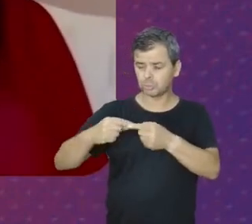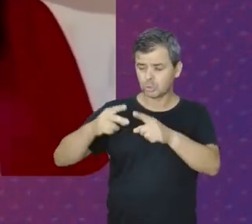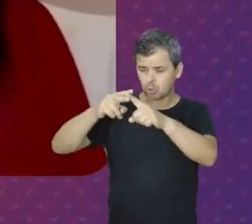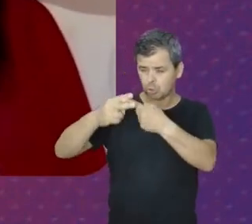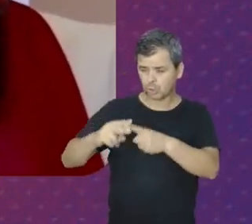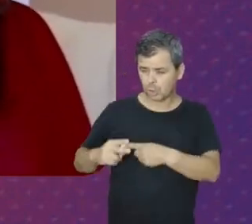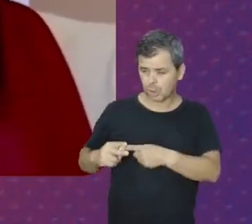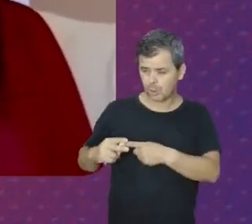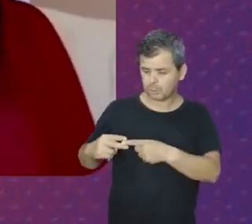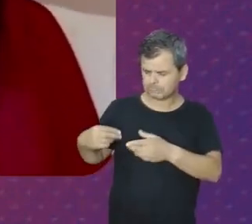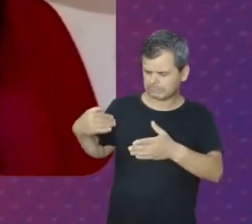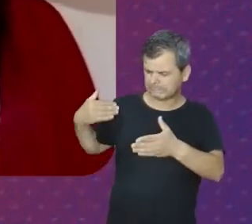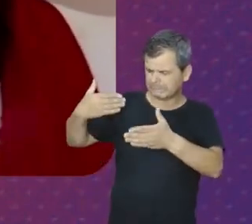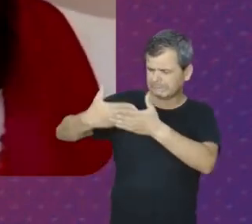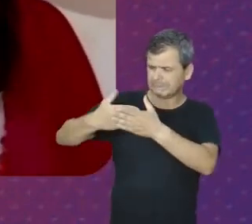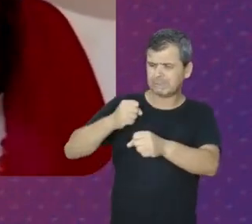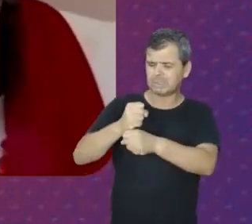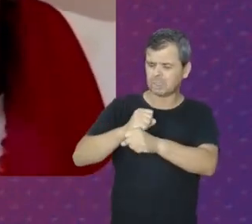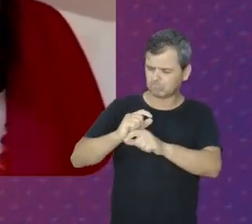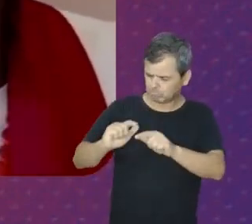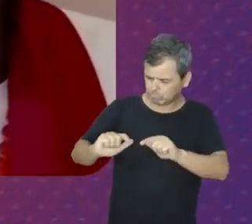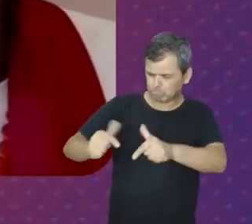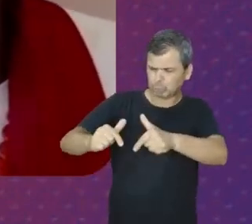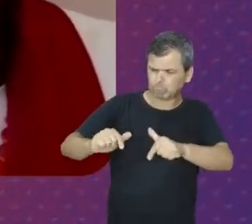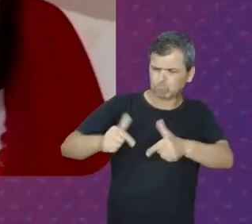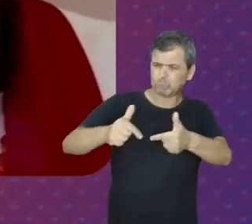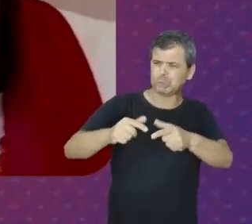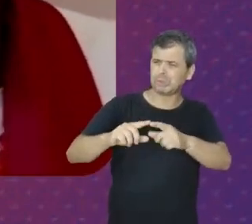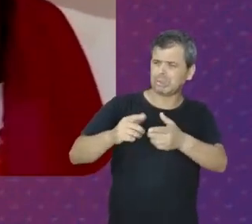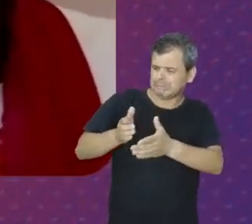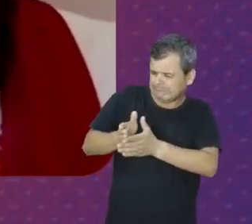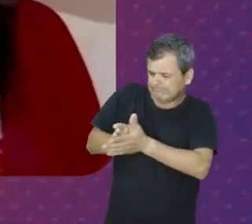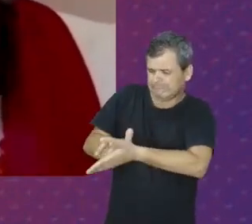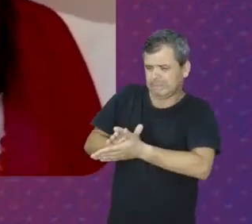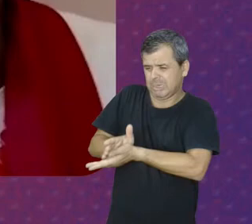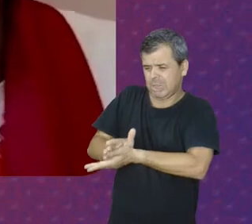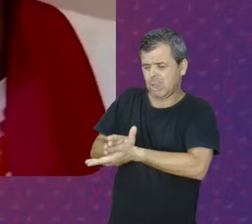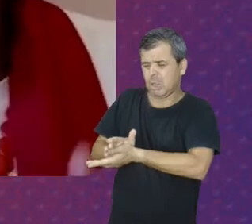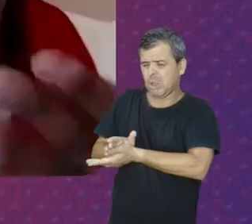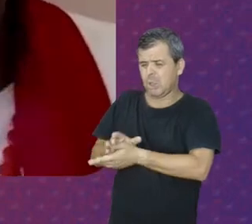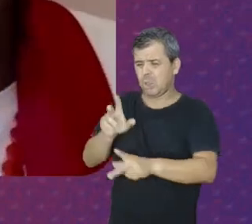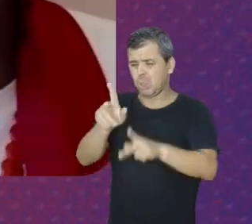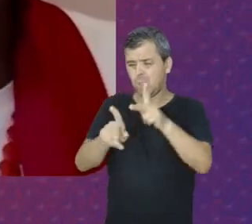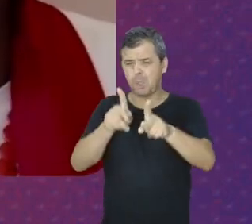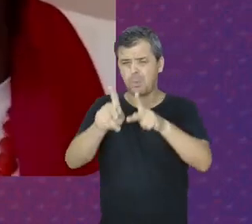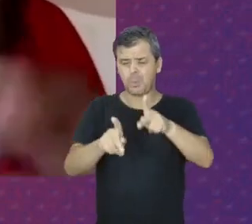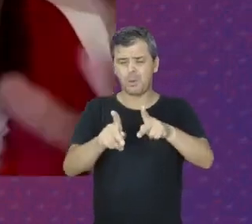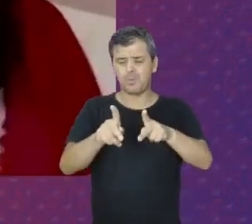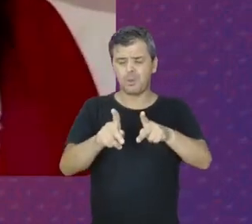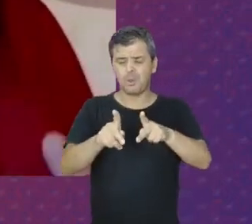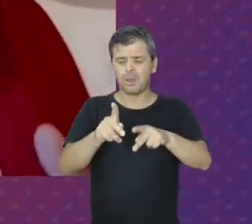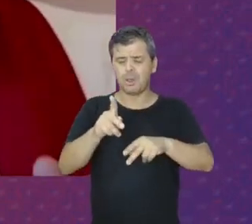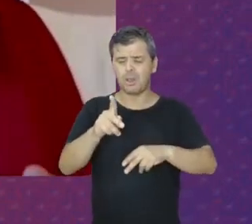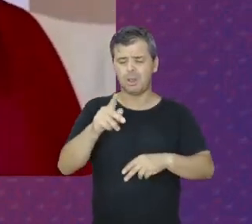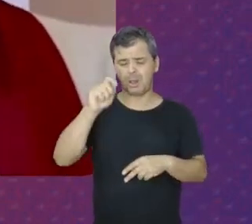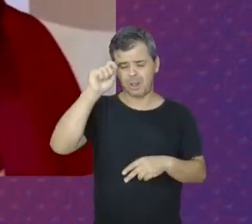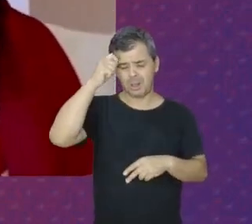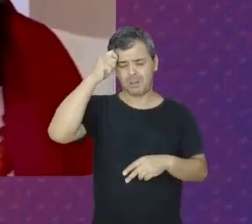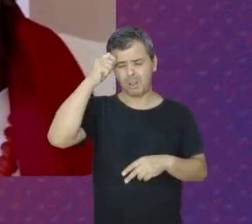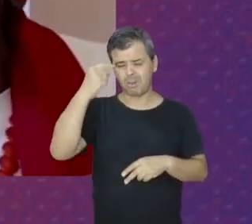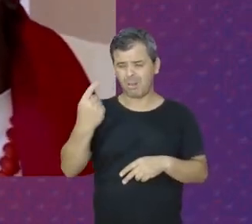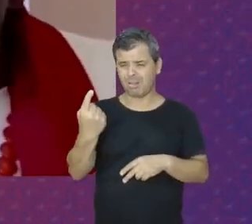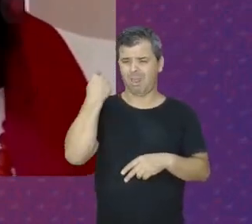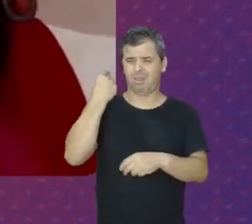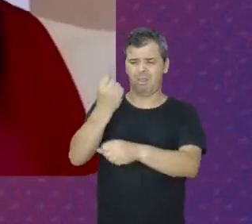correção de anos de dedicação, de opressão do povo negro nesse país na época da